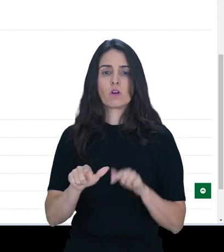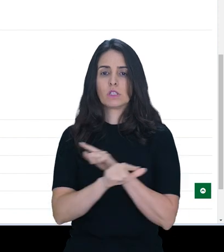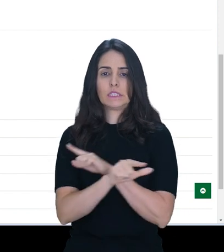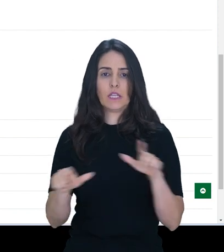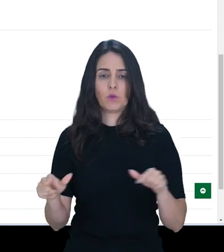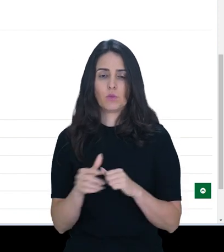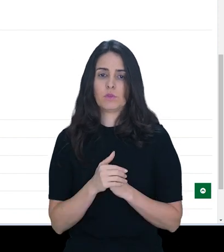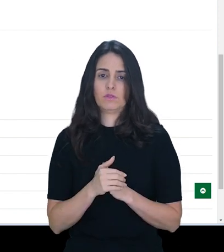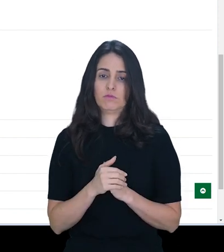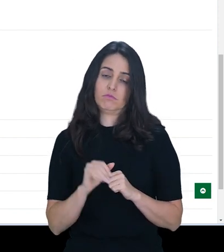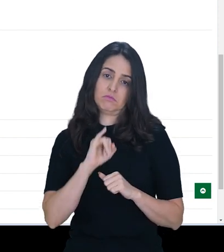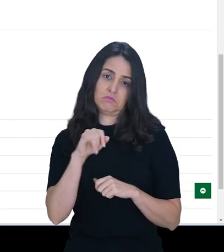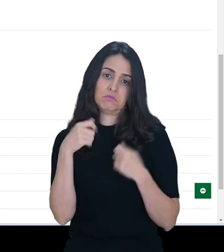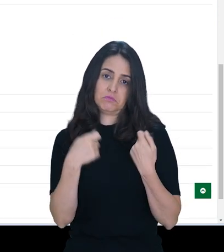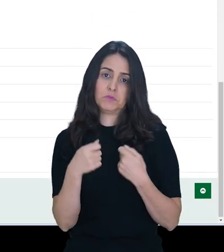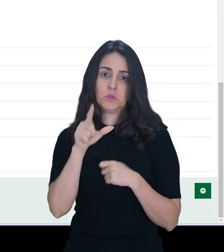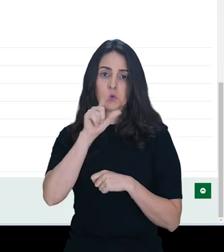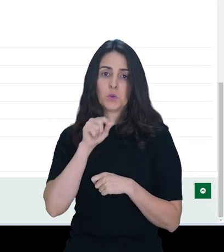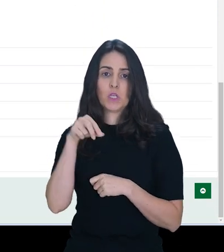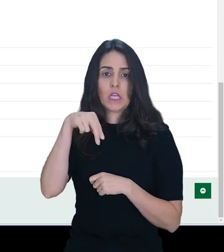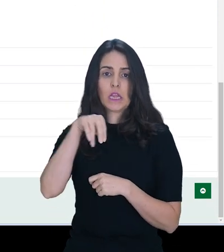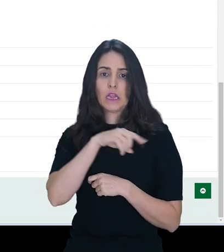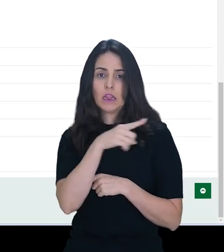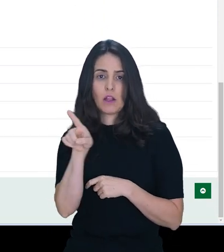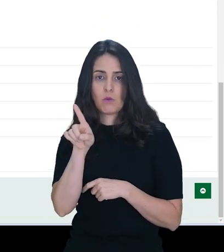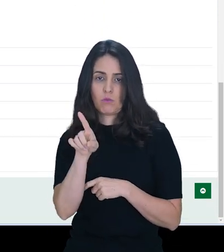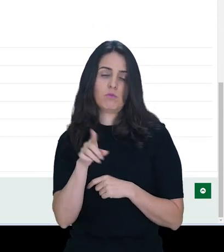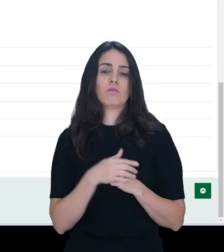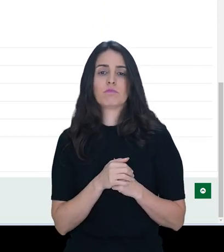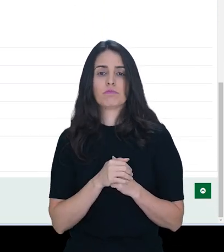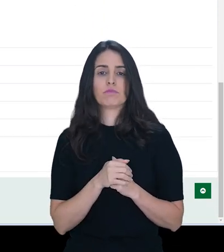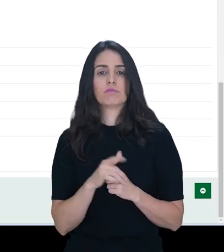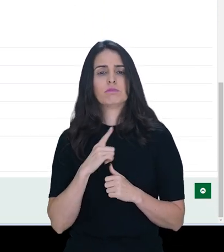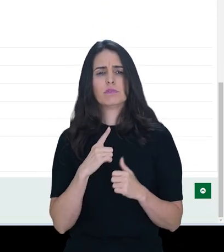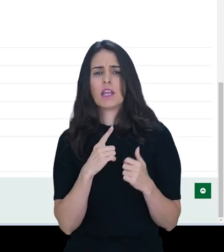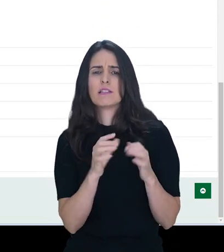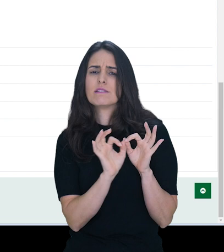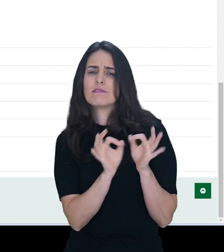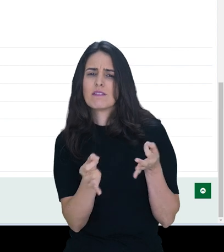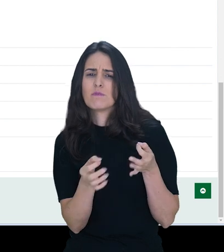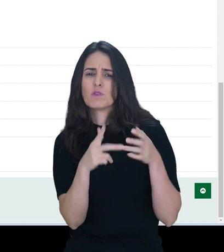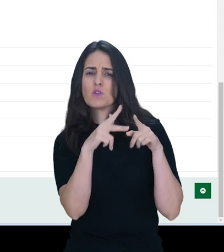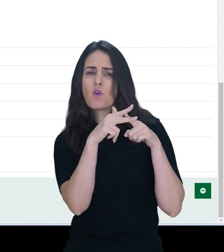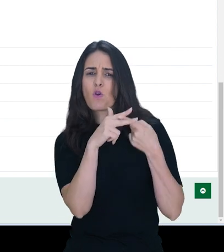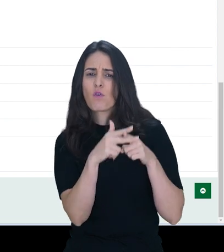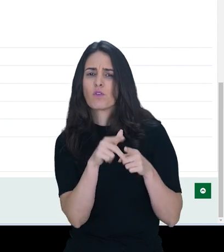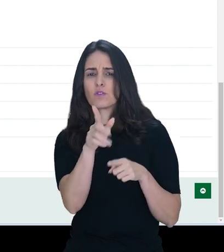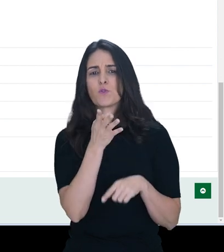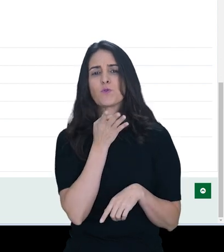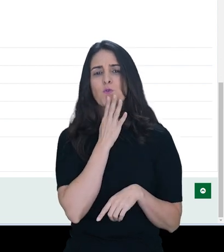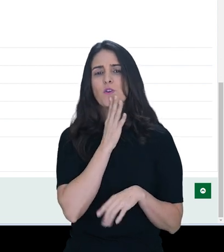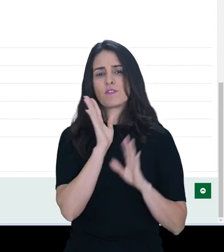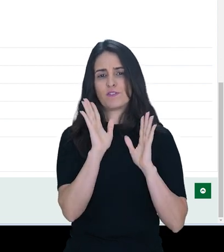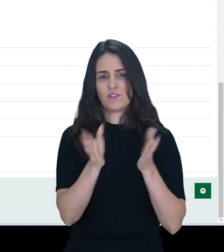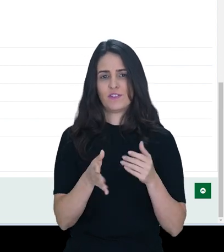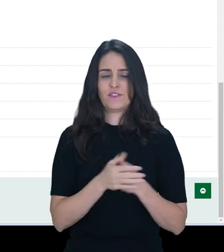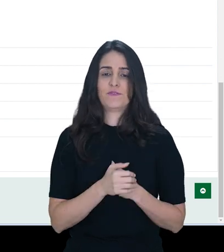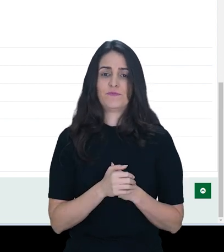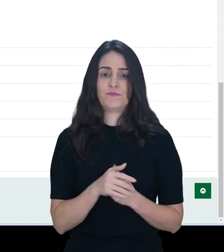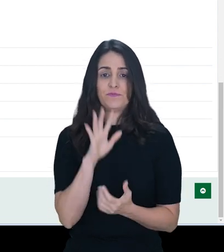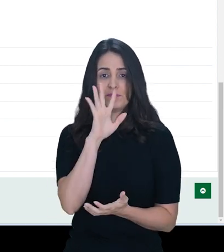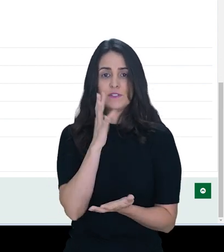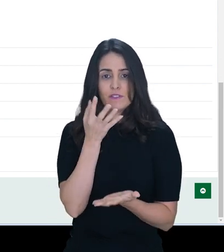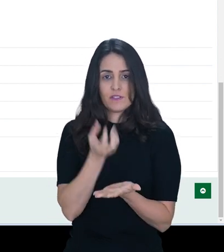se for o caso. Eu vou também deixar não. E aí as configurações comuns que você já conhece.